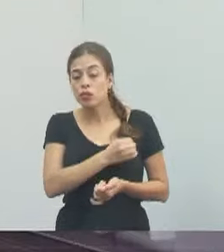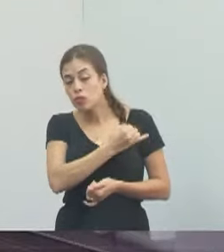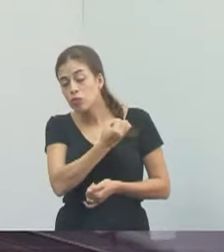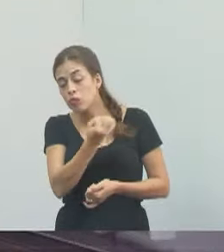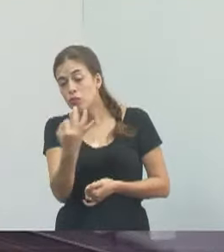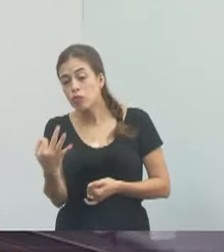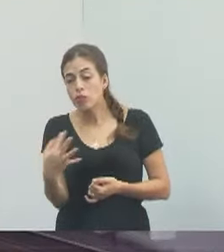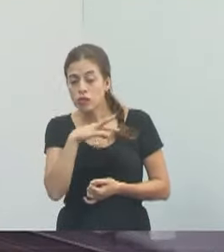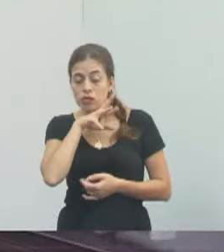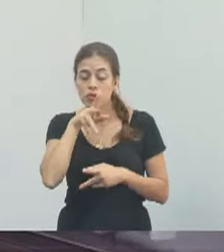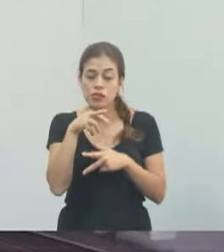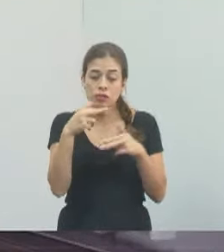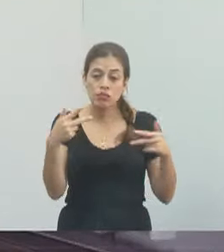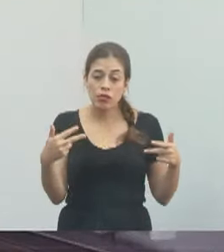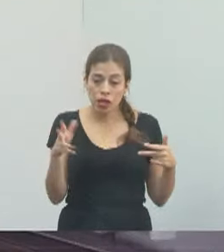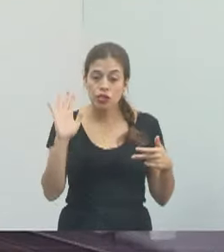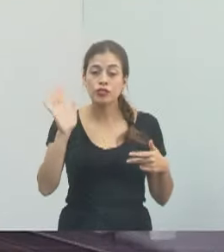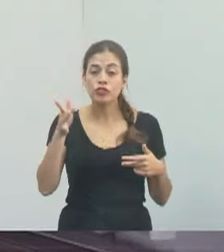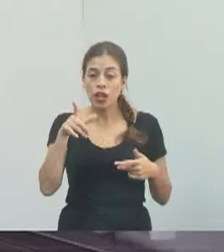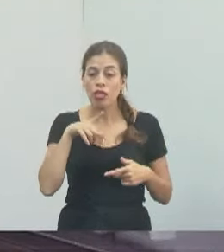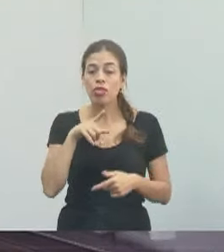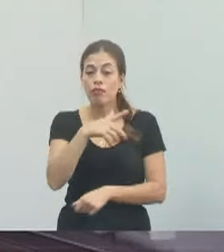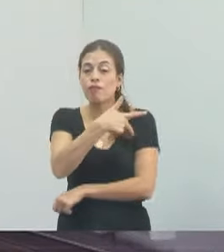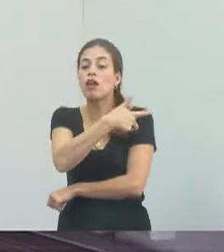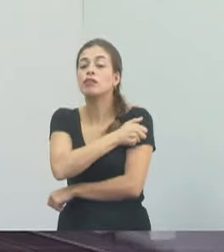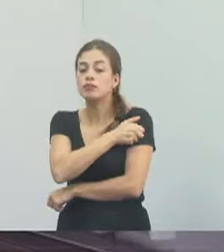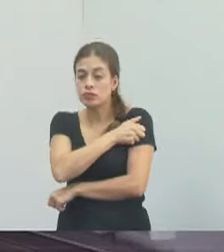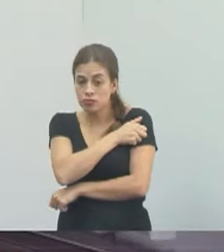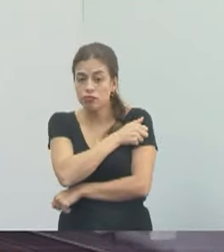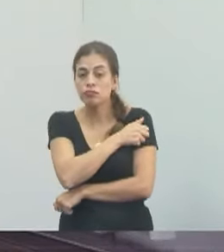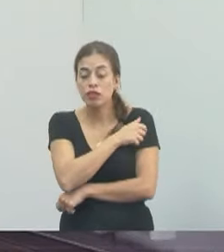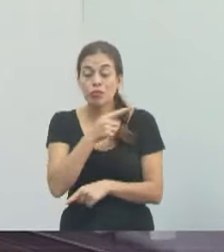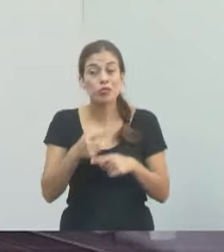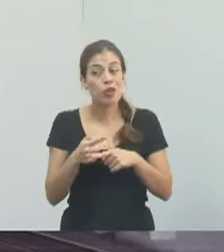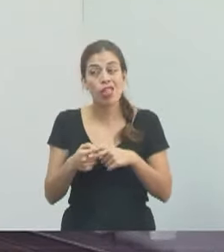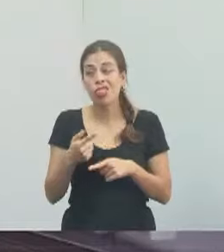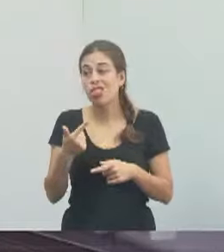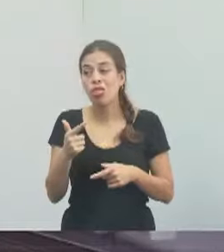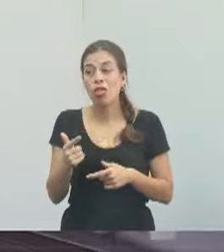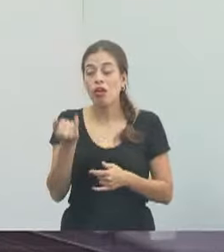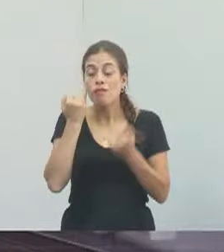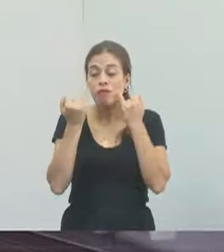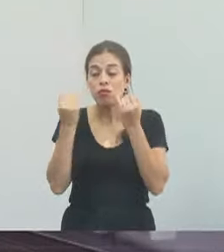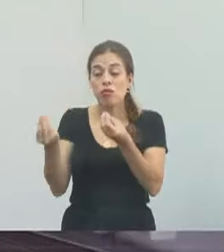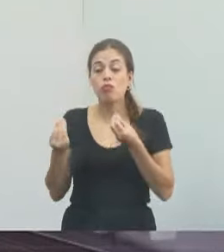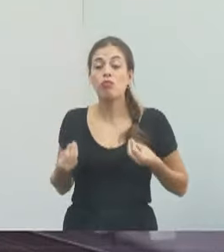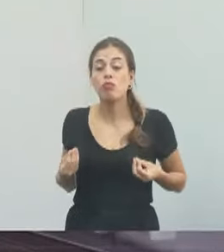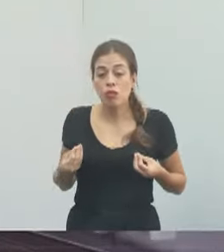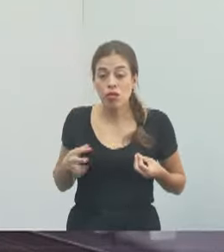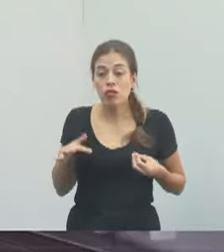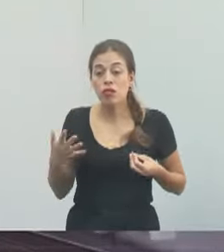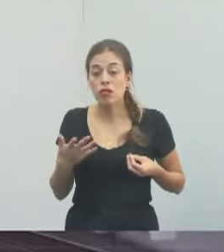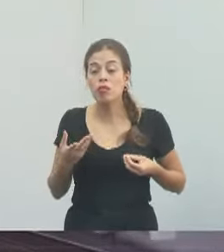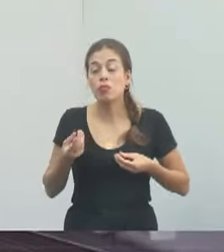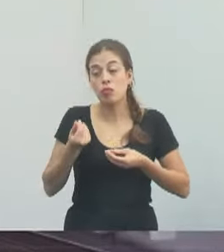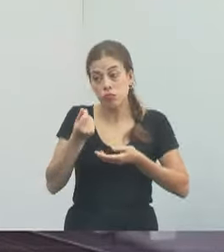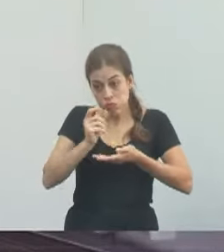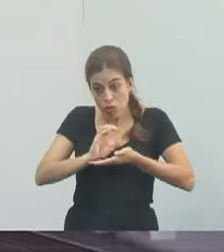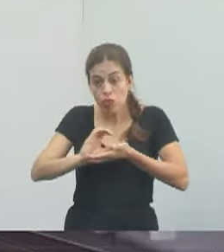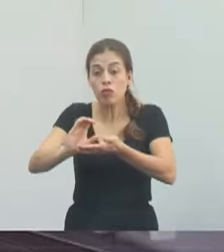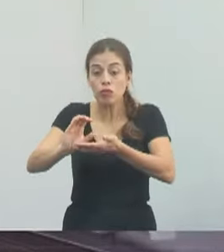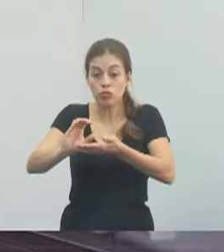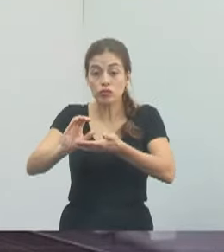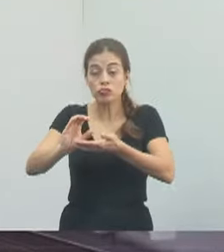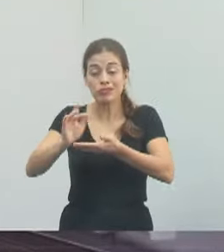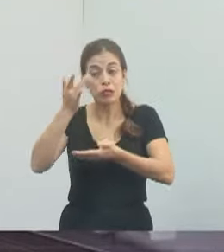vacinados porque essas informações não são passadas para nós então nós enviamos recursos né para ir beneficiar a população e